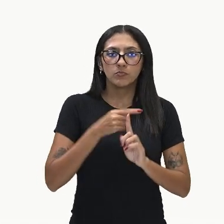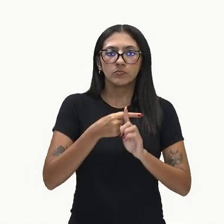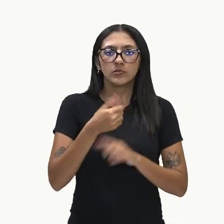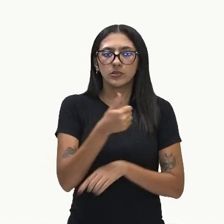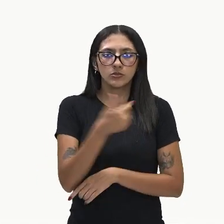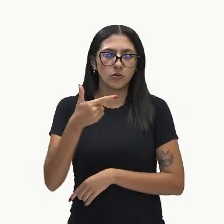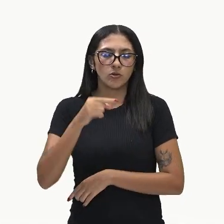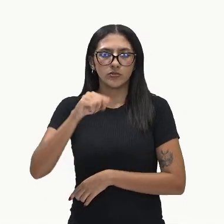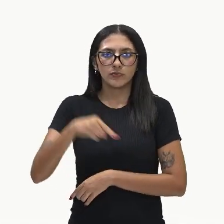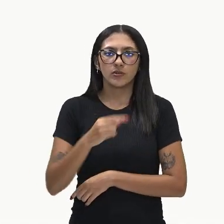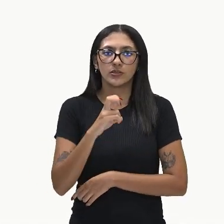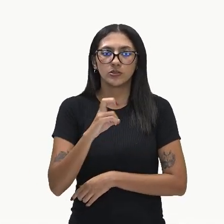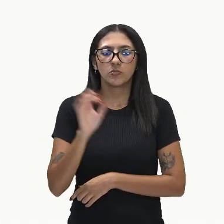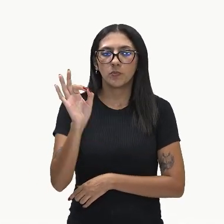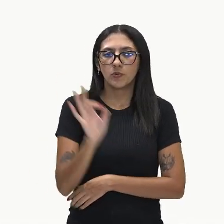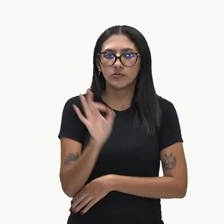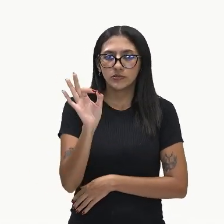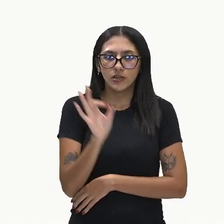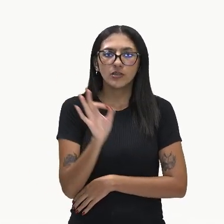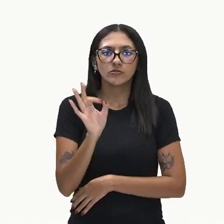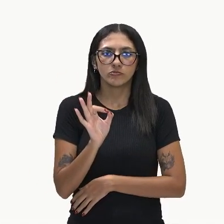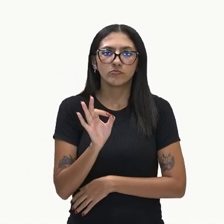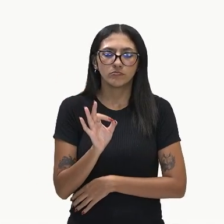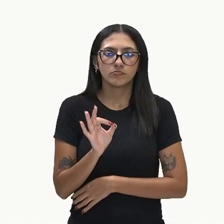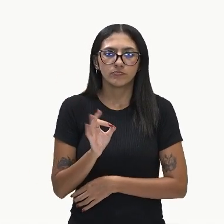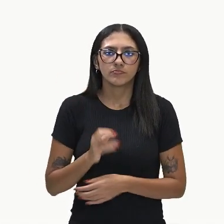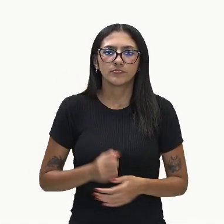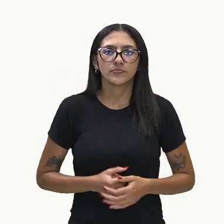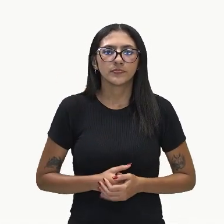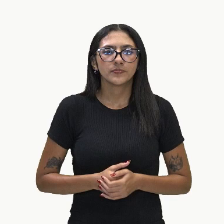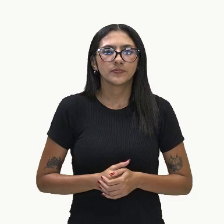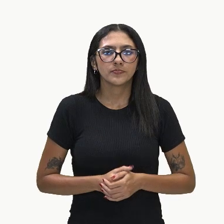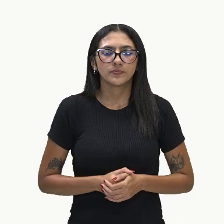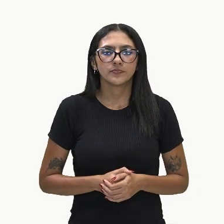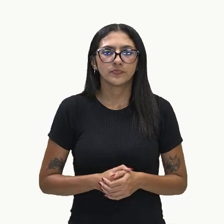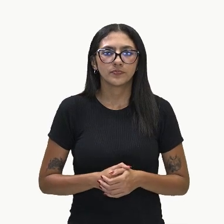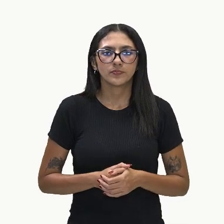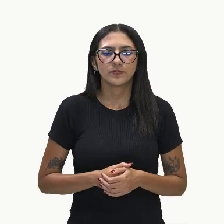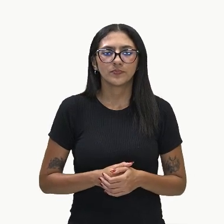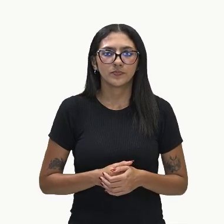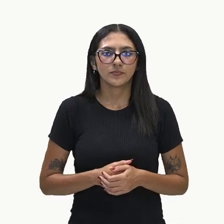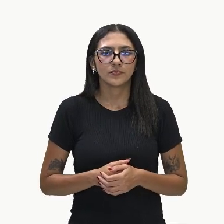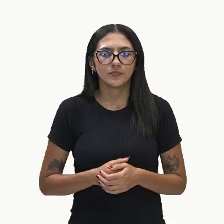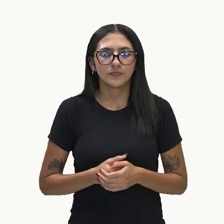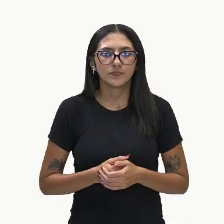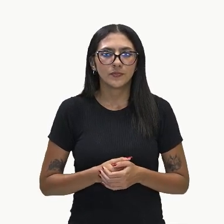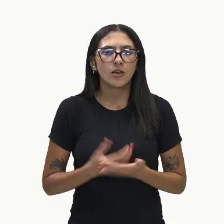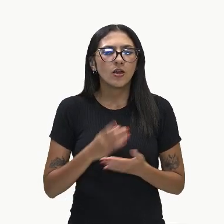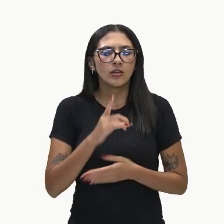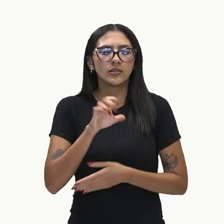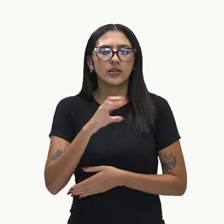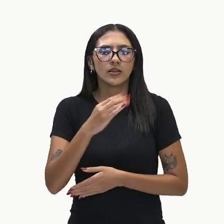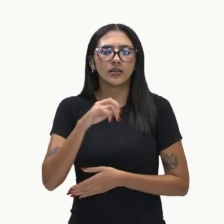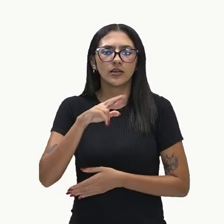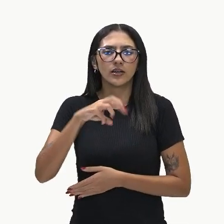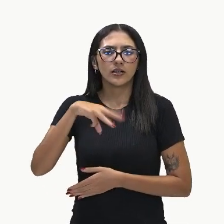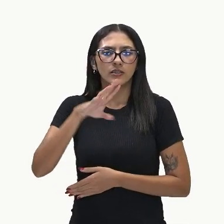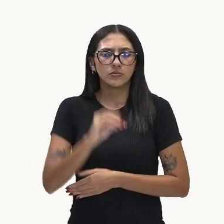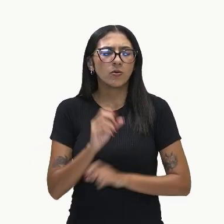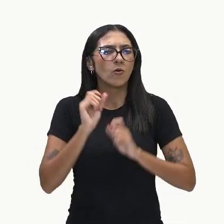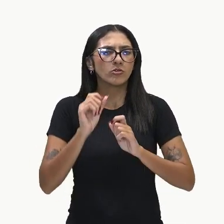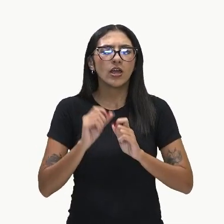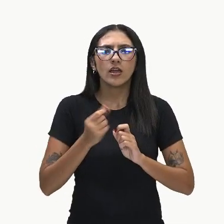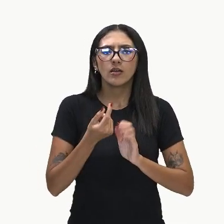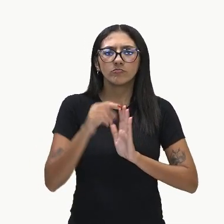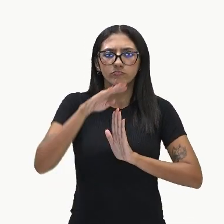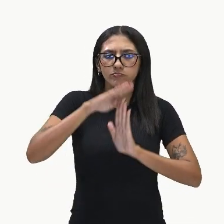12,5%. O porcento vocês vão continuar, tá bom? E o decréscimo nada mais é do que aquele desconto,